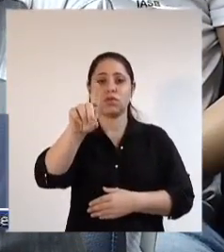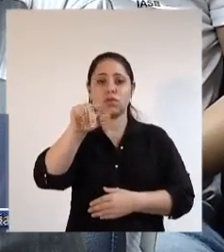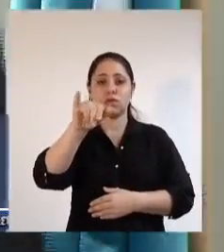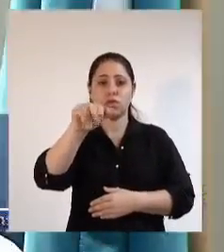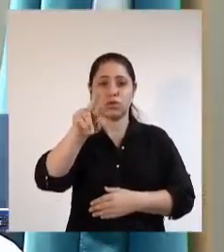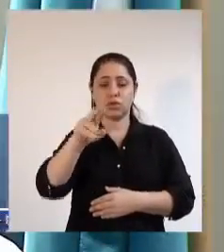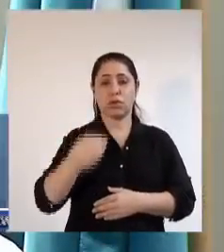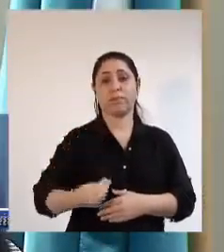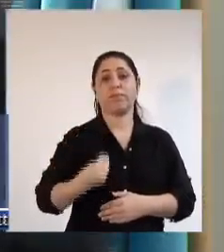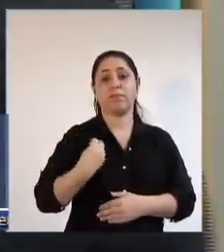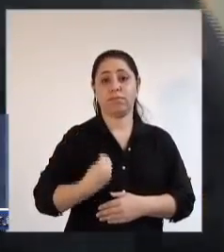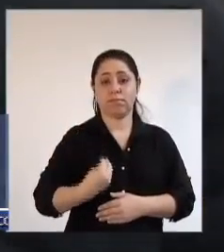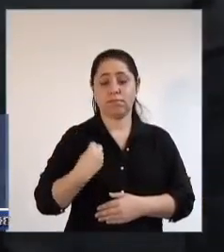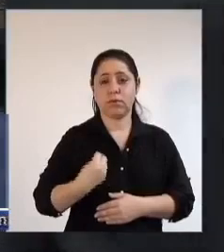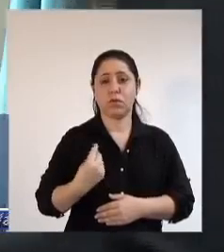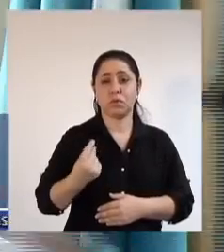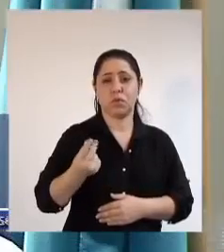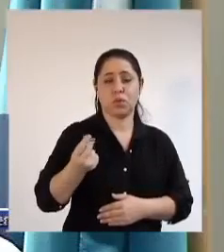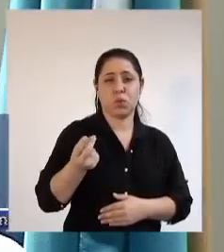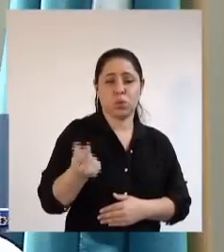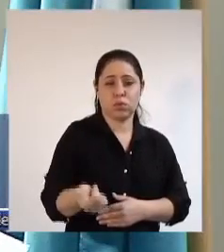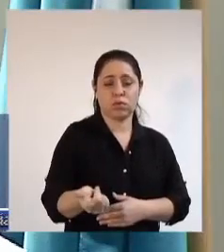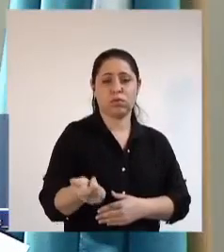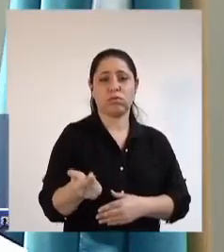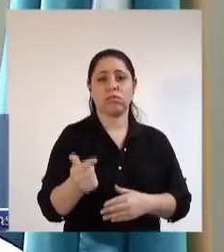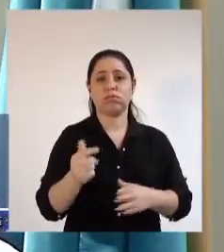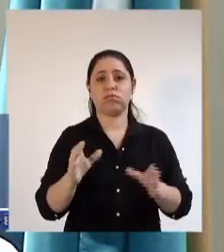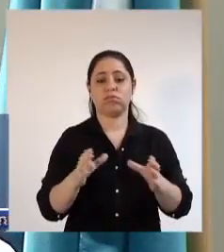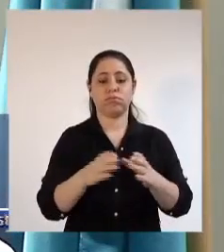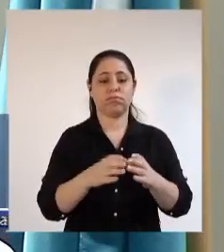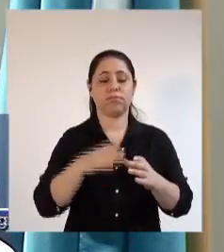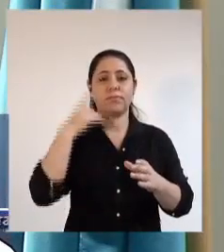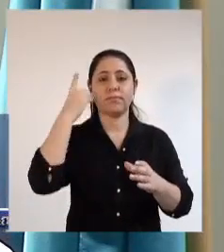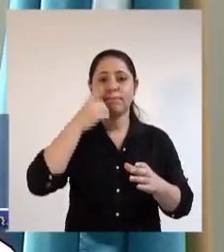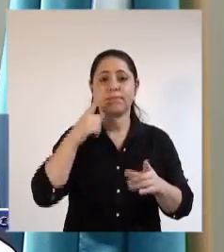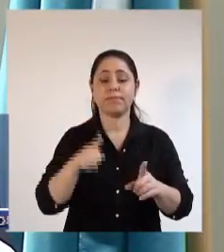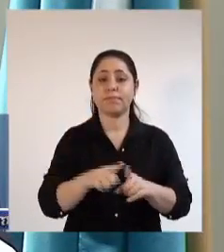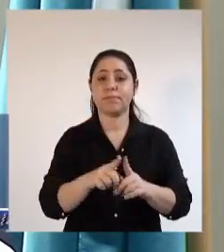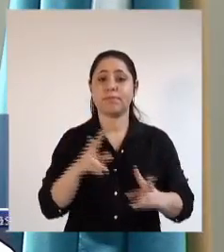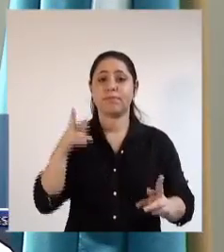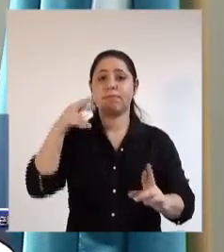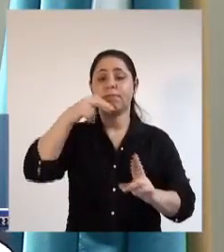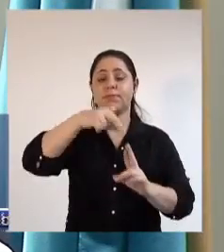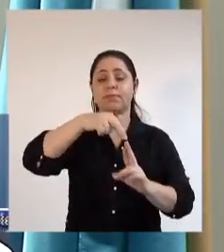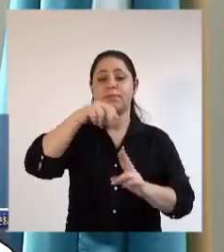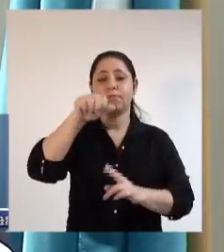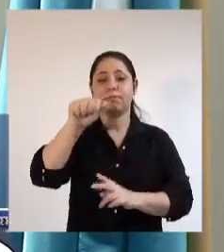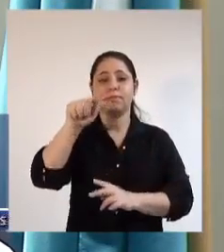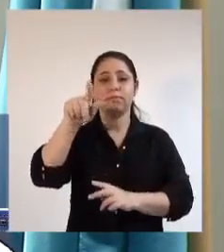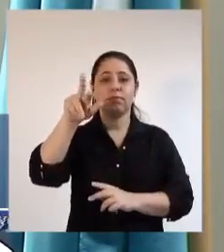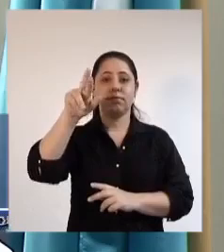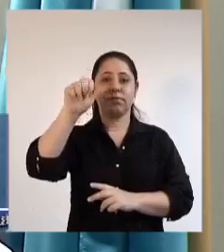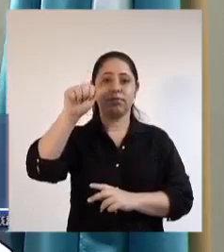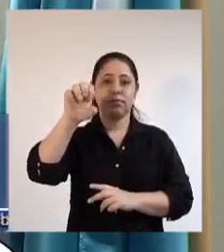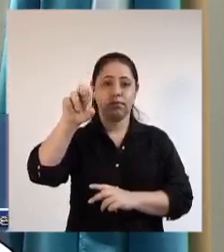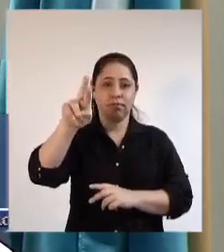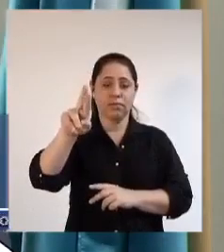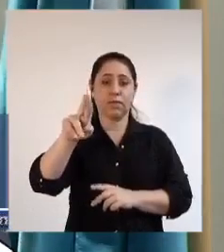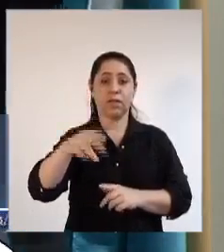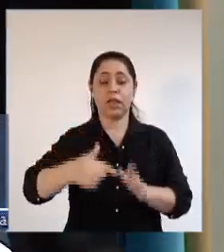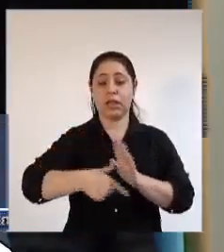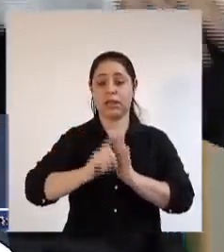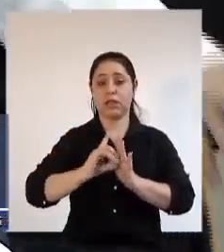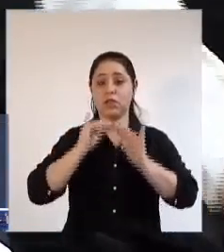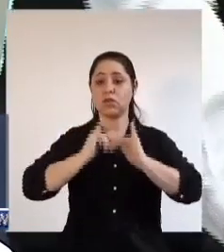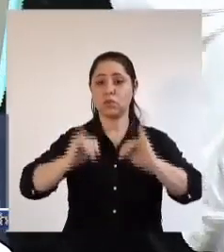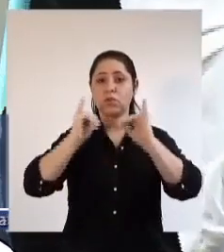participa já de outras frentes parlamentares representando aqui agora é que antes de fazer o anúncio das